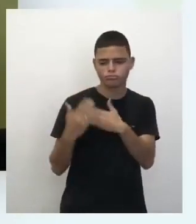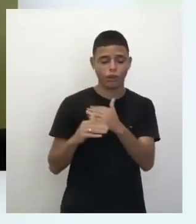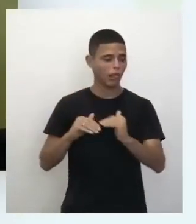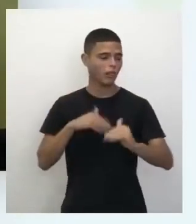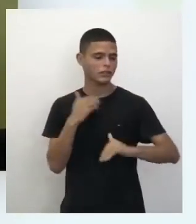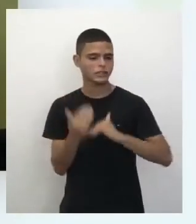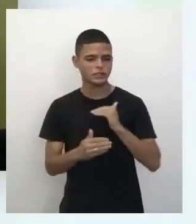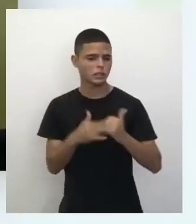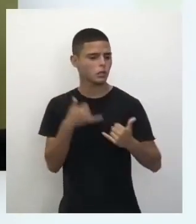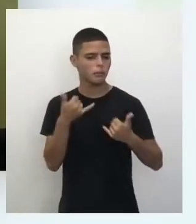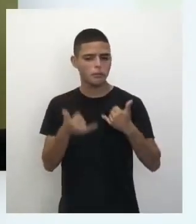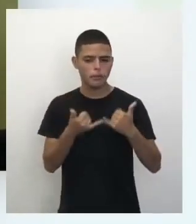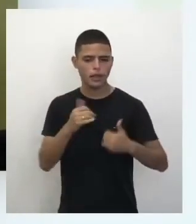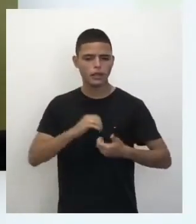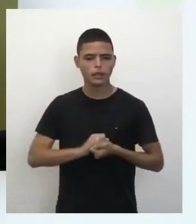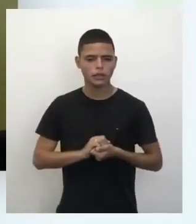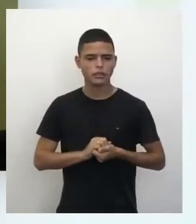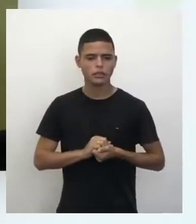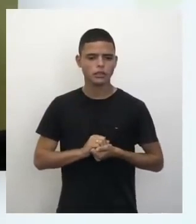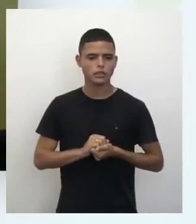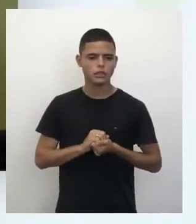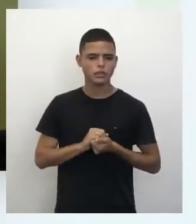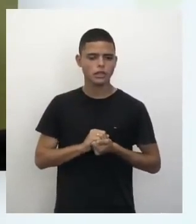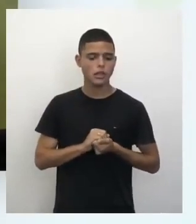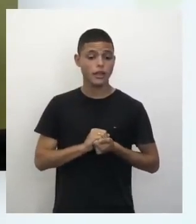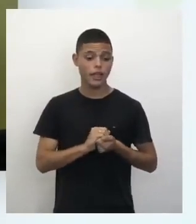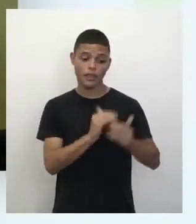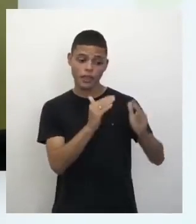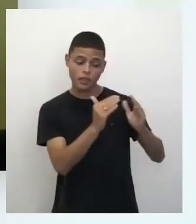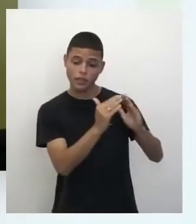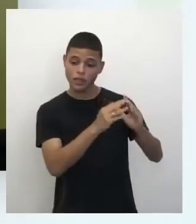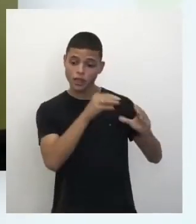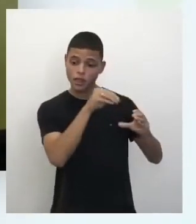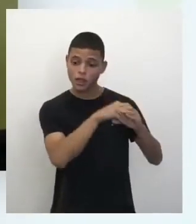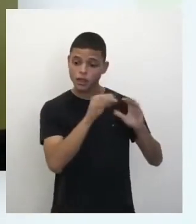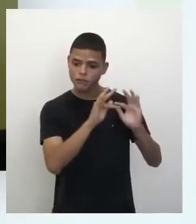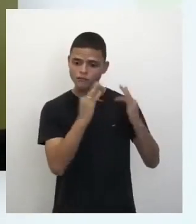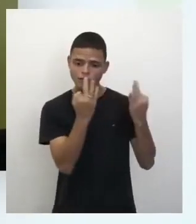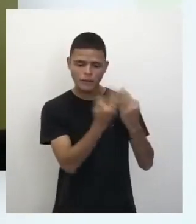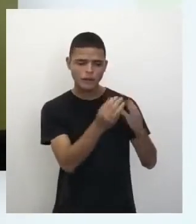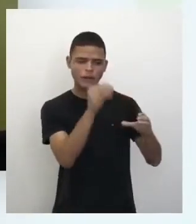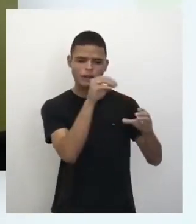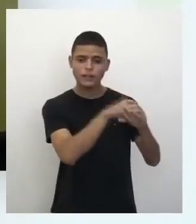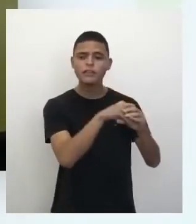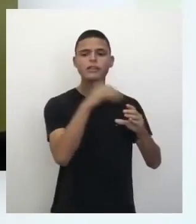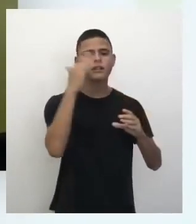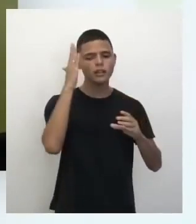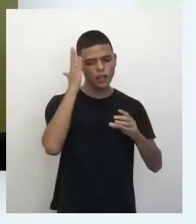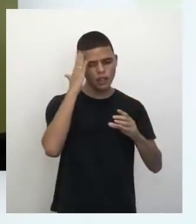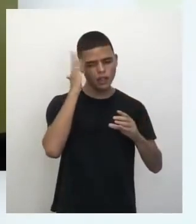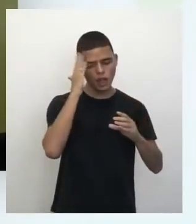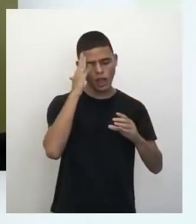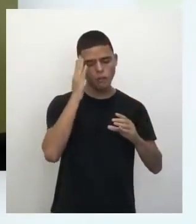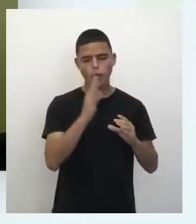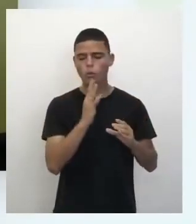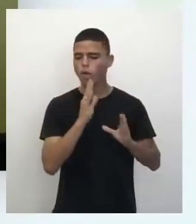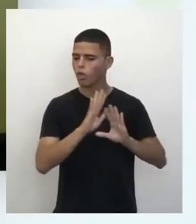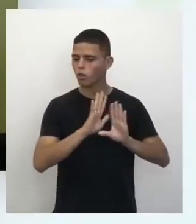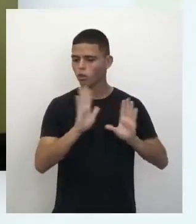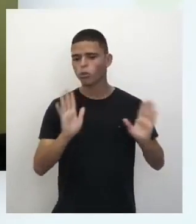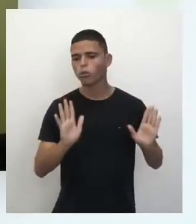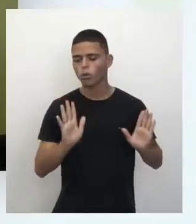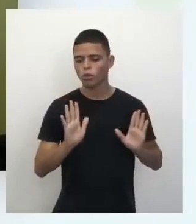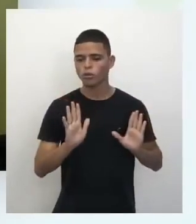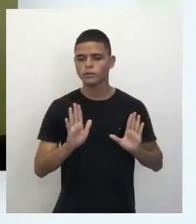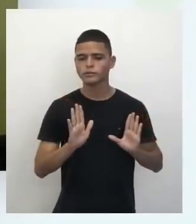bagunça, aquele momento que só quem mora ali na minha casa, só a minha família sabe como que é e conhece.